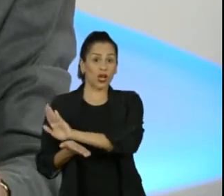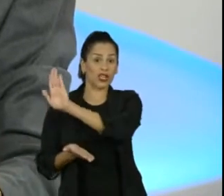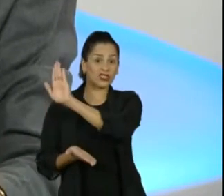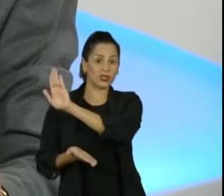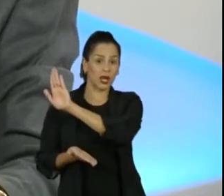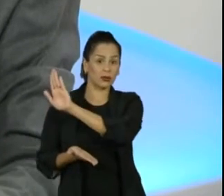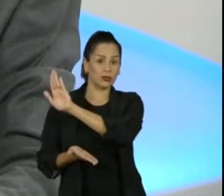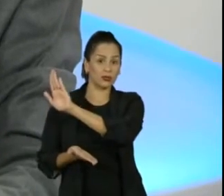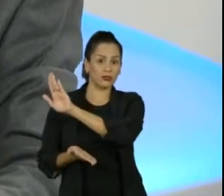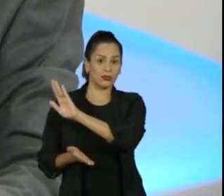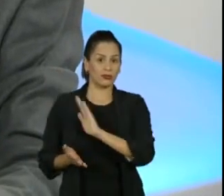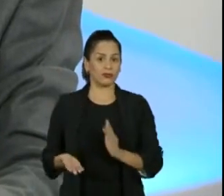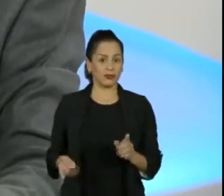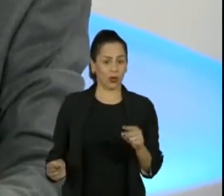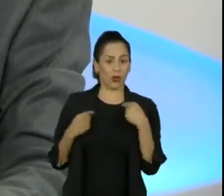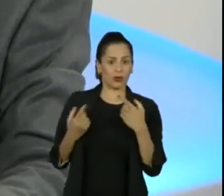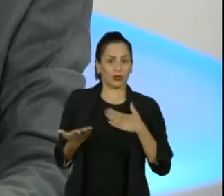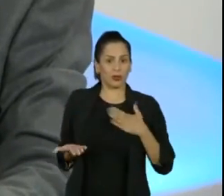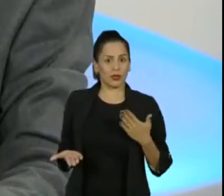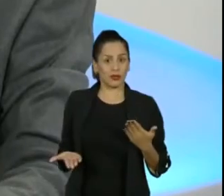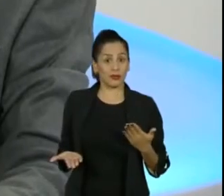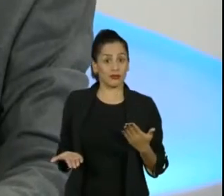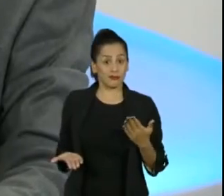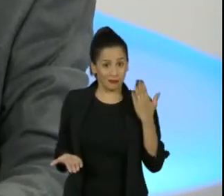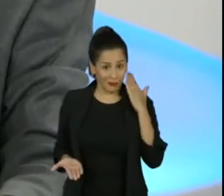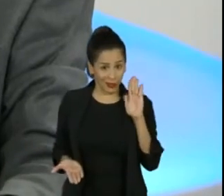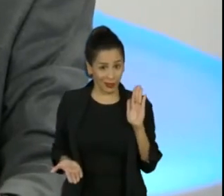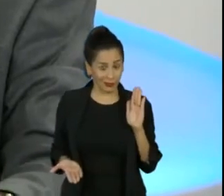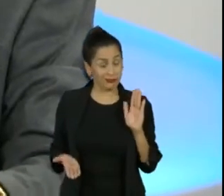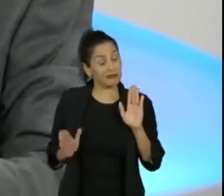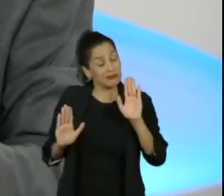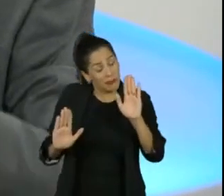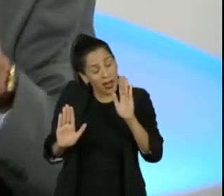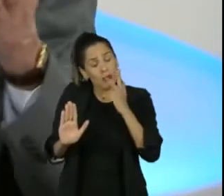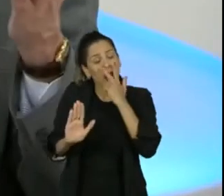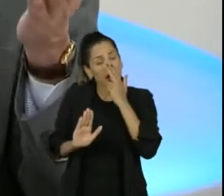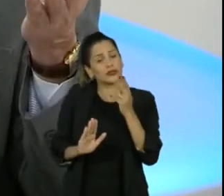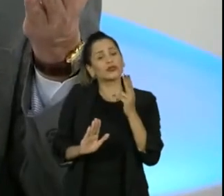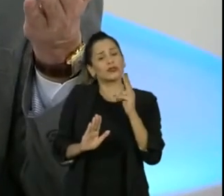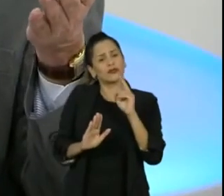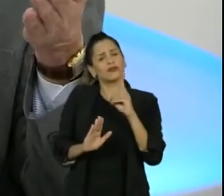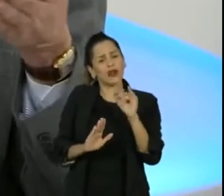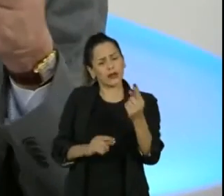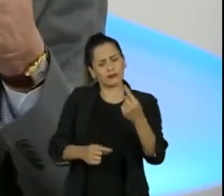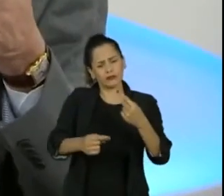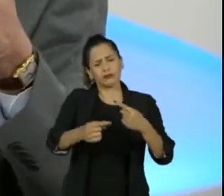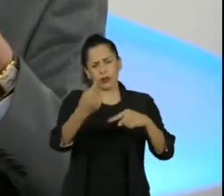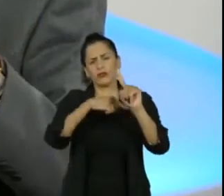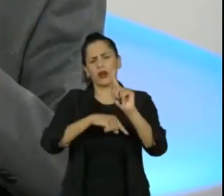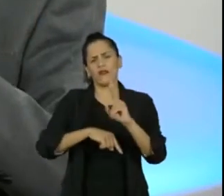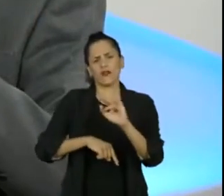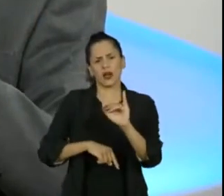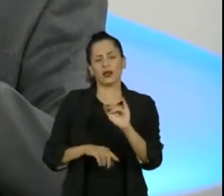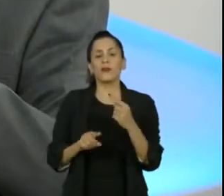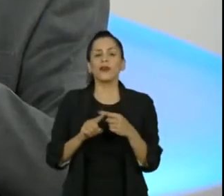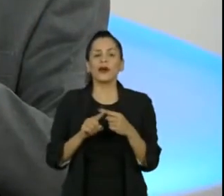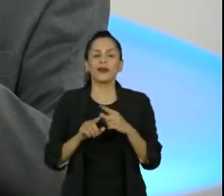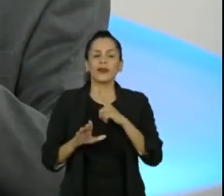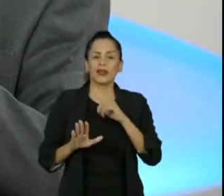né? Eu acho que vai recuperar. Vai recuperar. Porque quando está uma concessão da Vale de estrada,